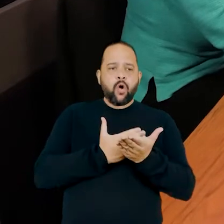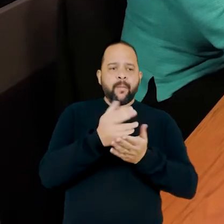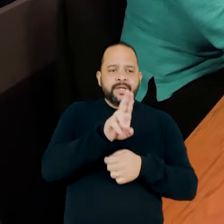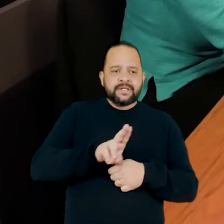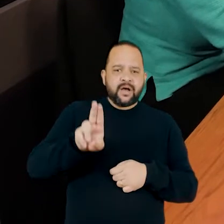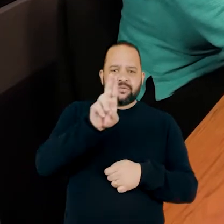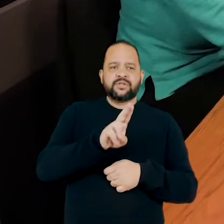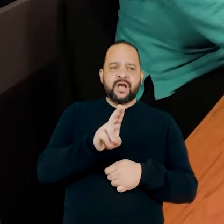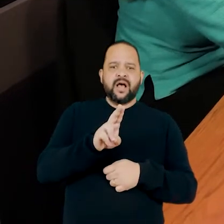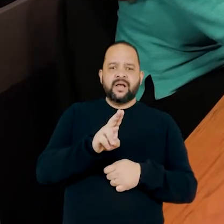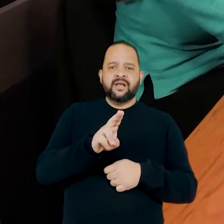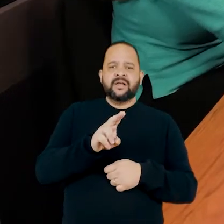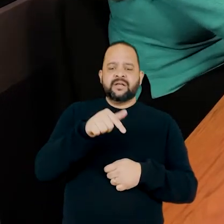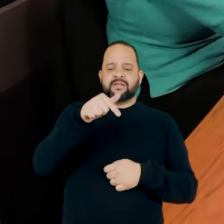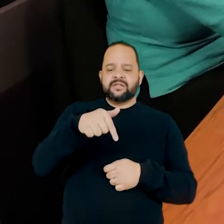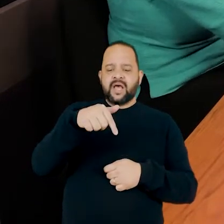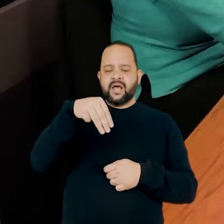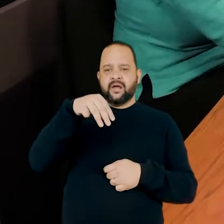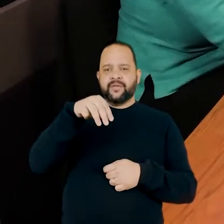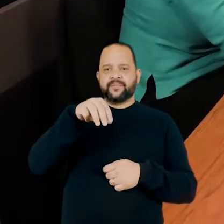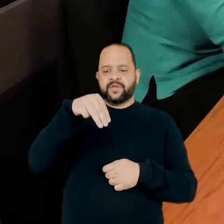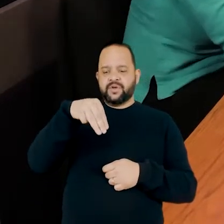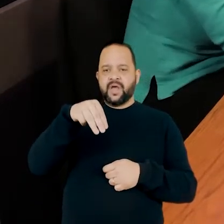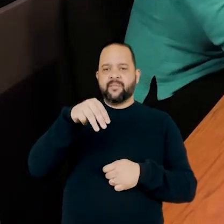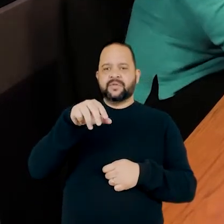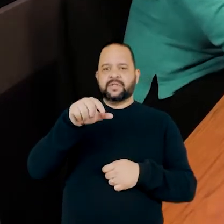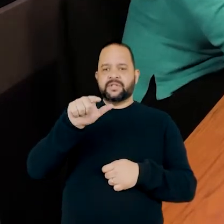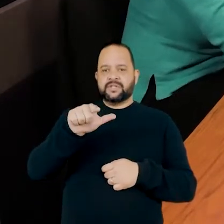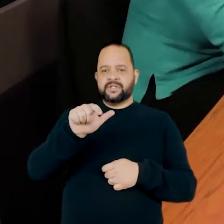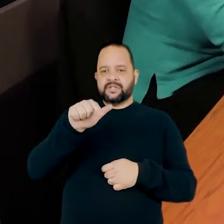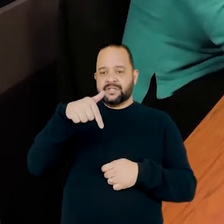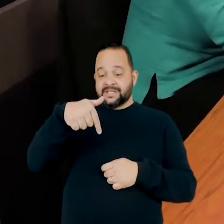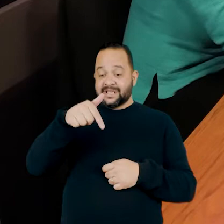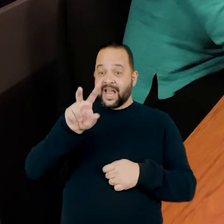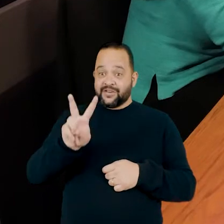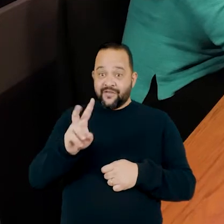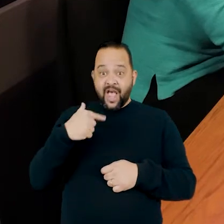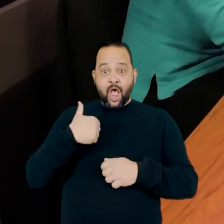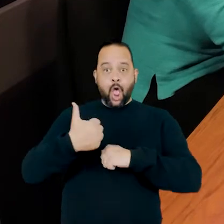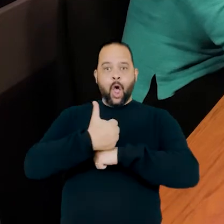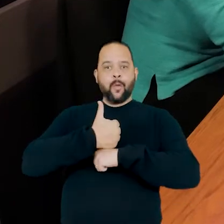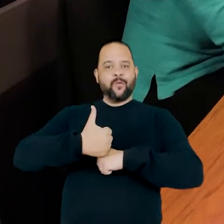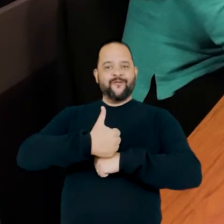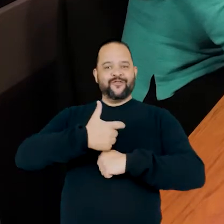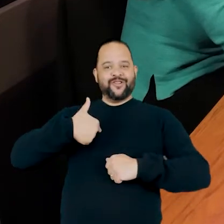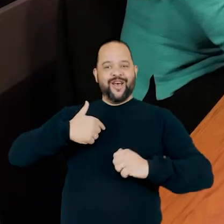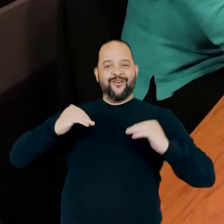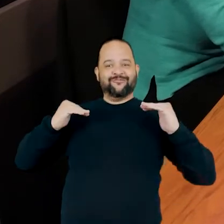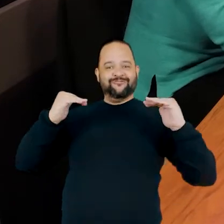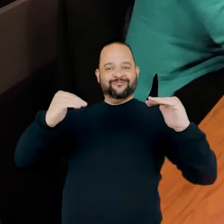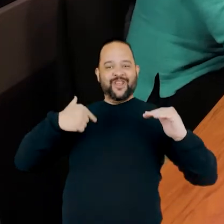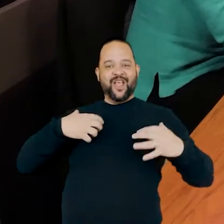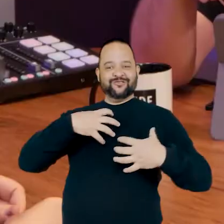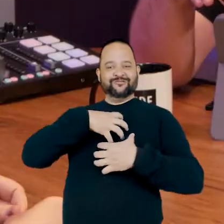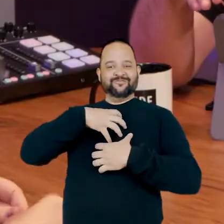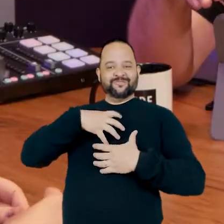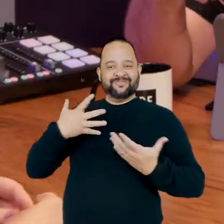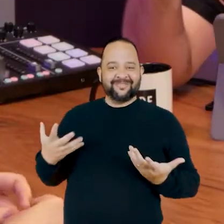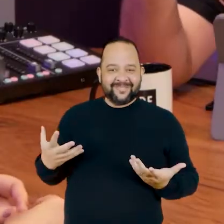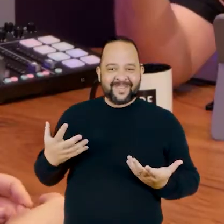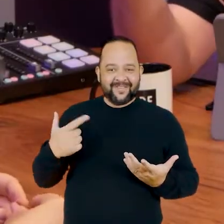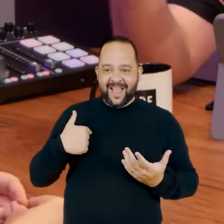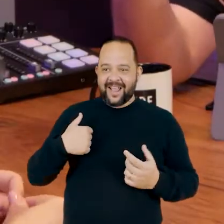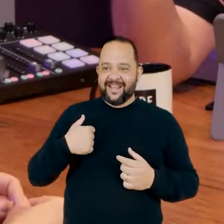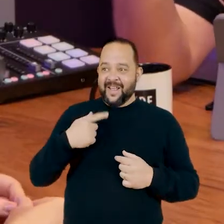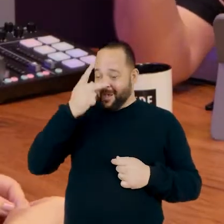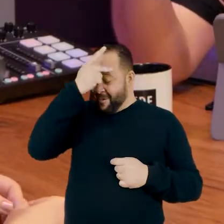tipo, meu, agora sim eu sou um profissional. Eu tenho um SM7B. Ninguém manda em mim, né? Agora eu trouxe os conteúdos. É,